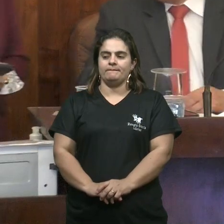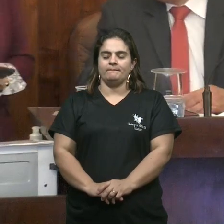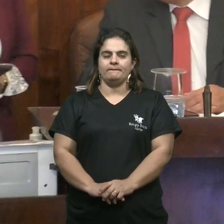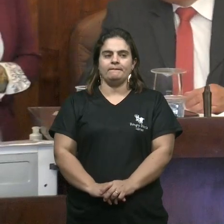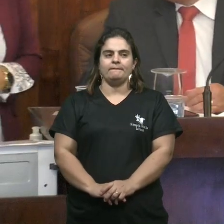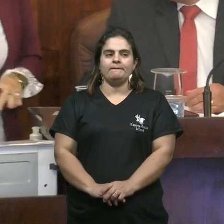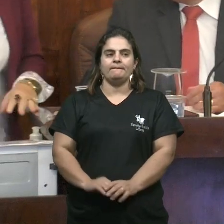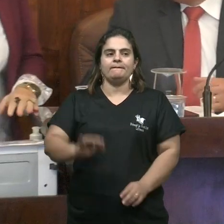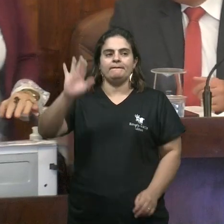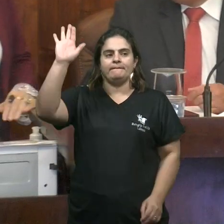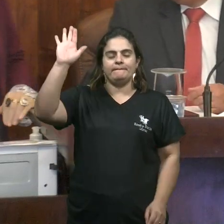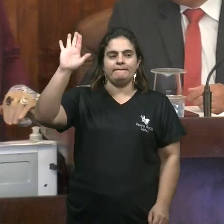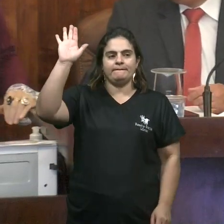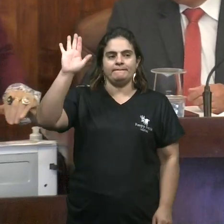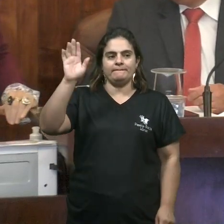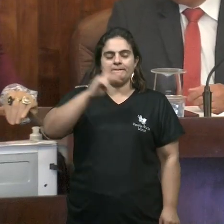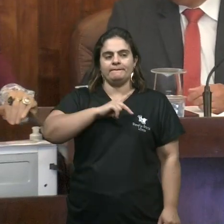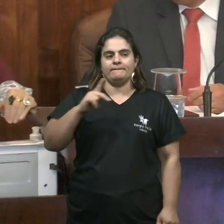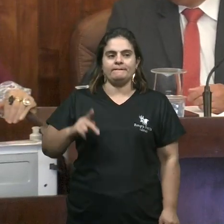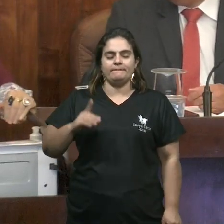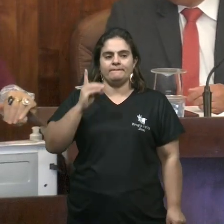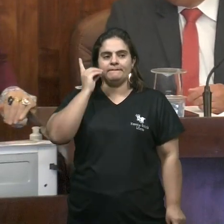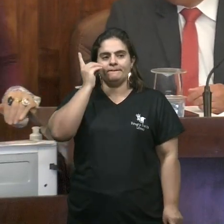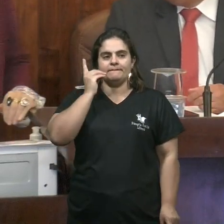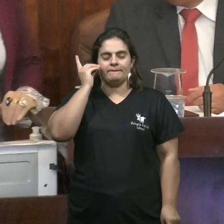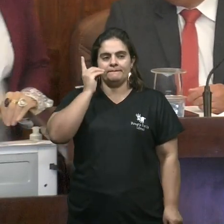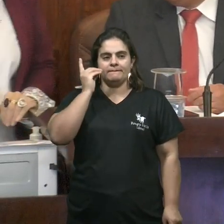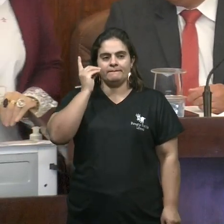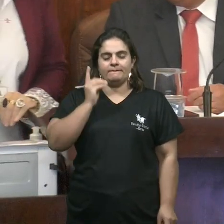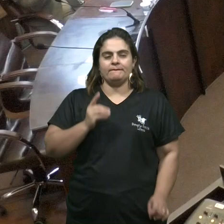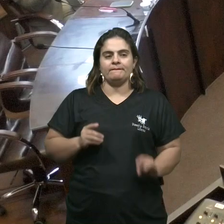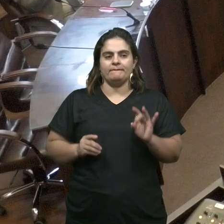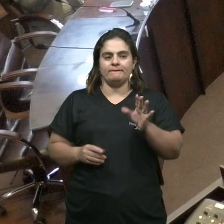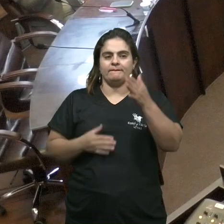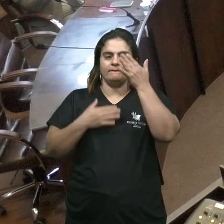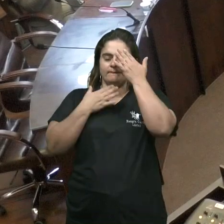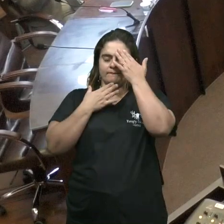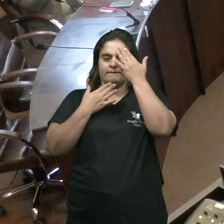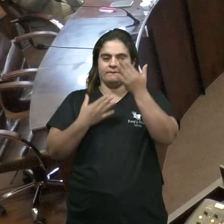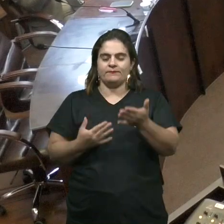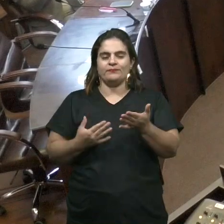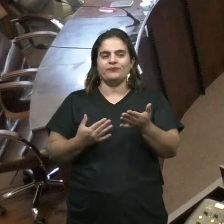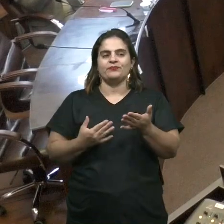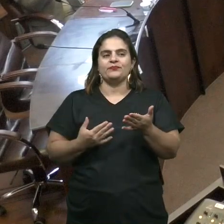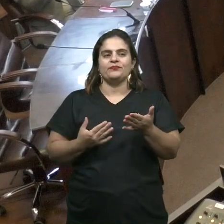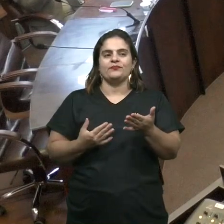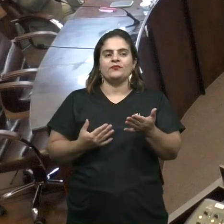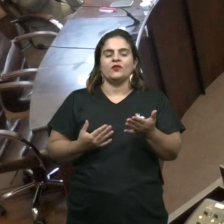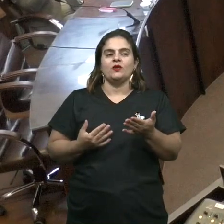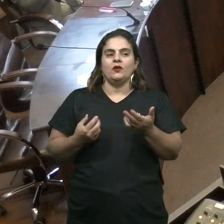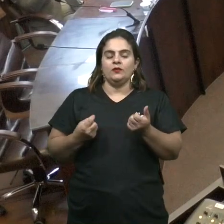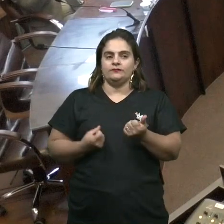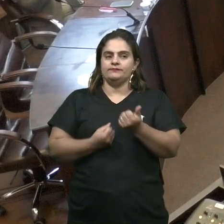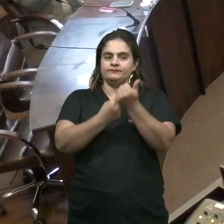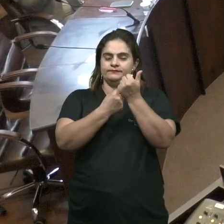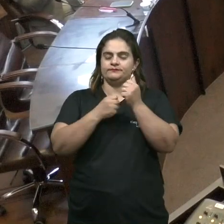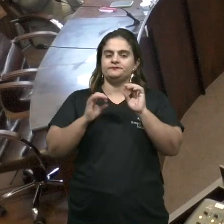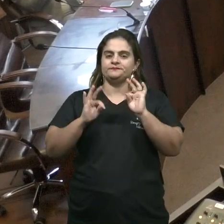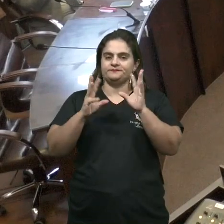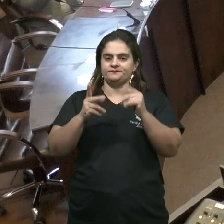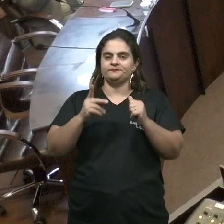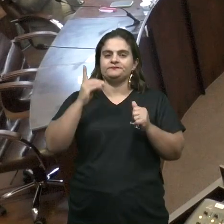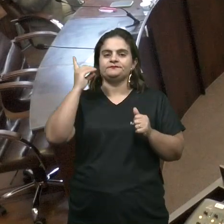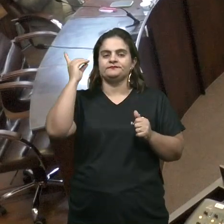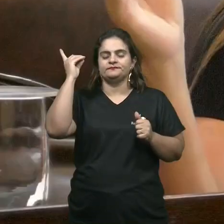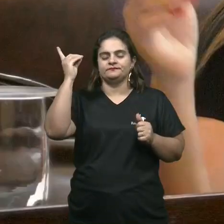Questão de ordem, vereadora professora Daniela. Eu só queria agradecer, presidente, a colaboração de todos os vereadores que